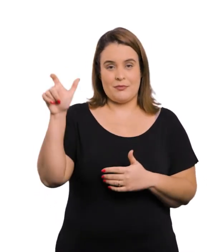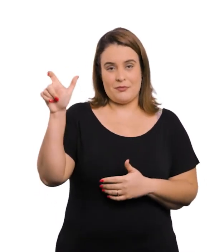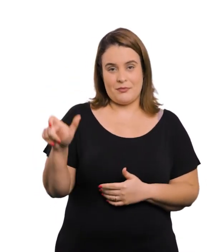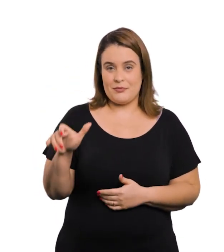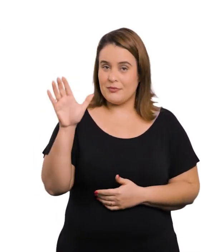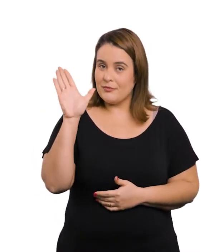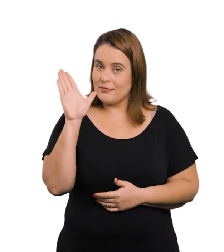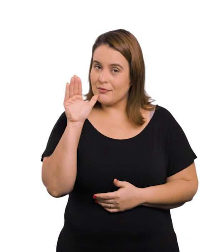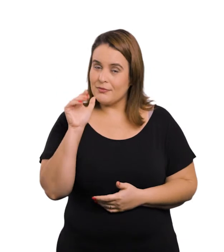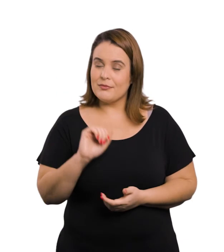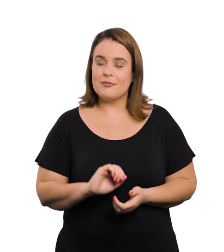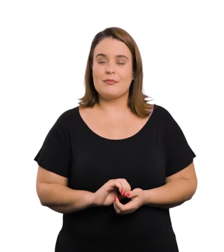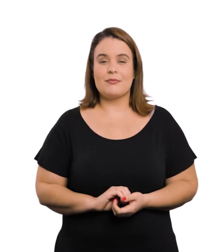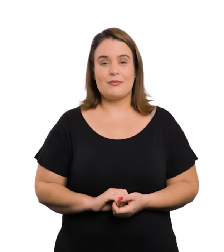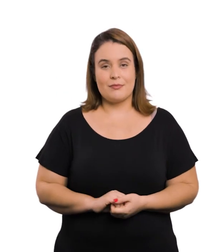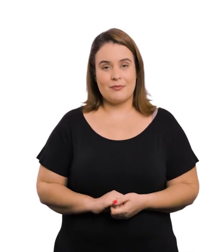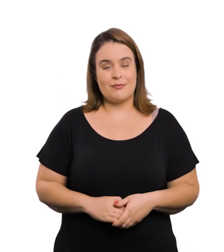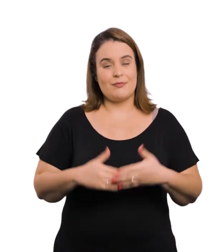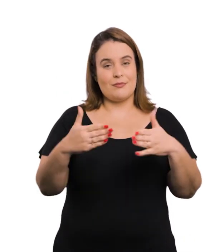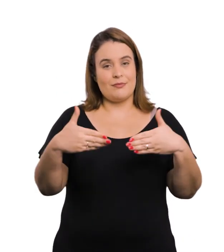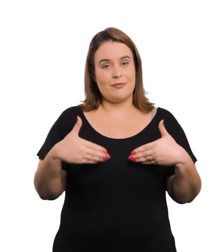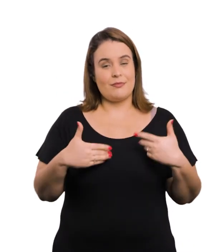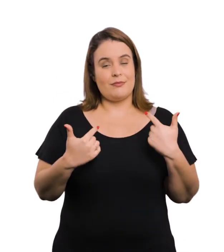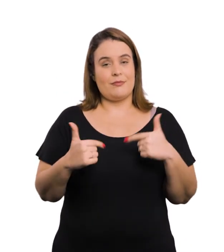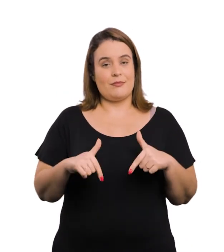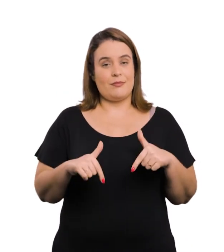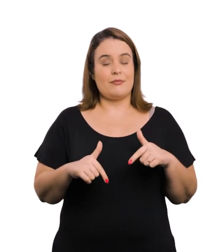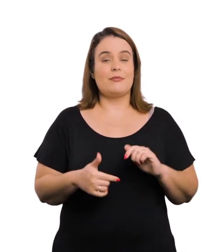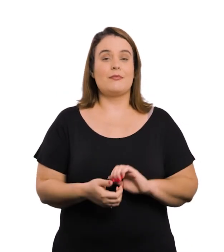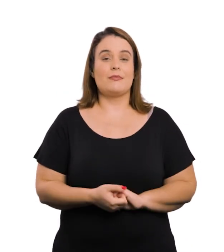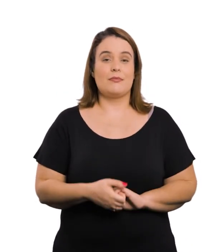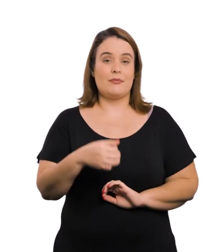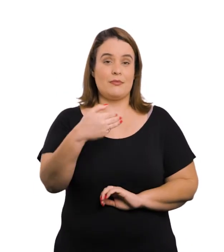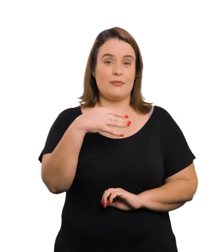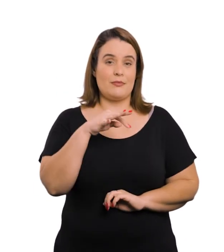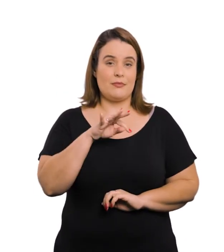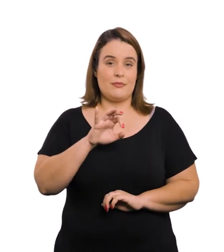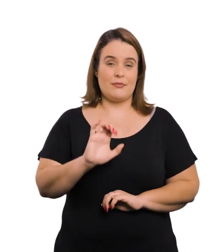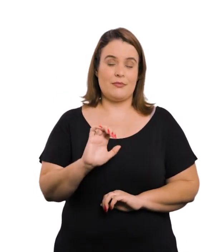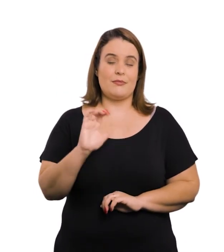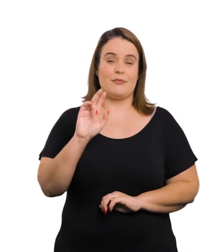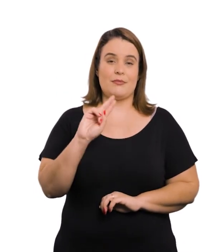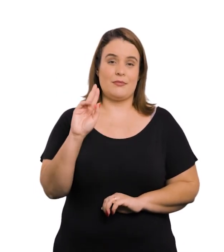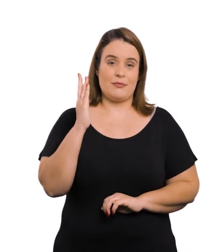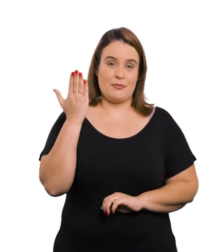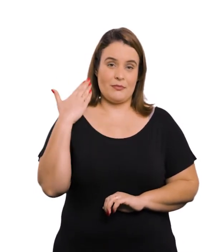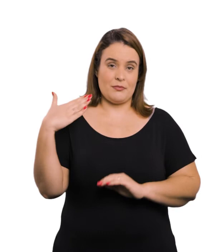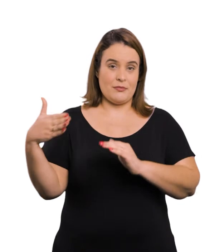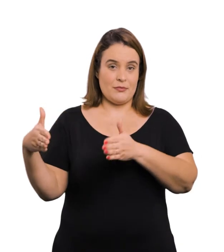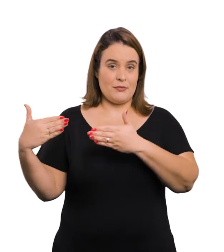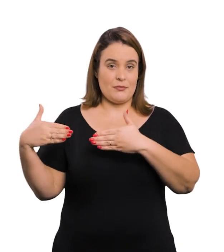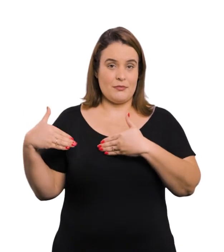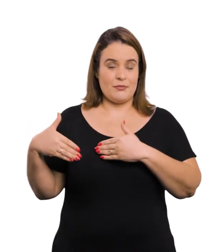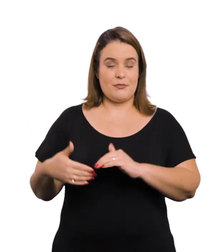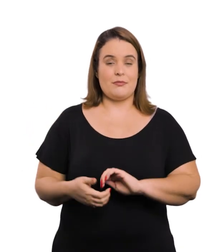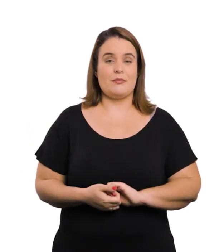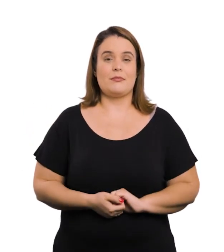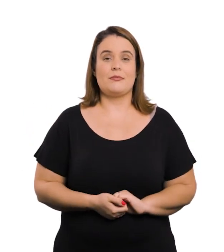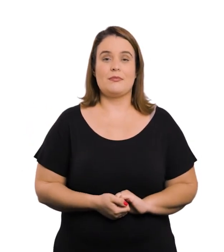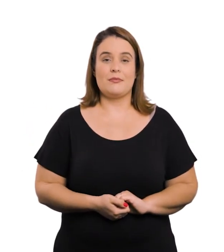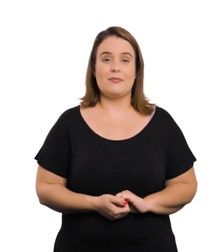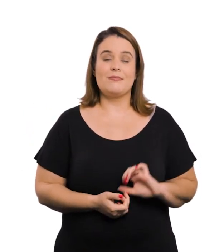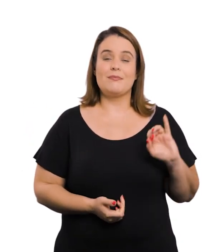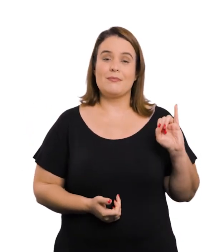do contratado, conforme estabelecido pelo Ministério do Trabalho e Emprego, MTE, nomenclatura do órgão à época,